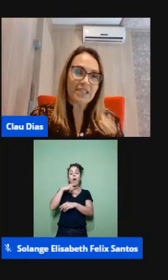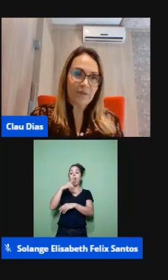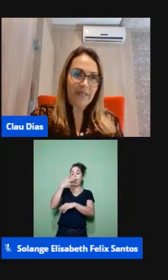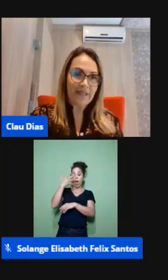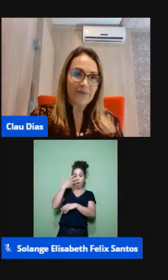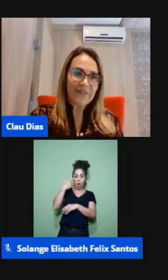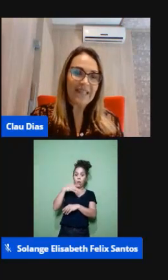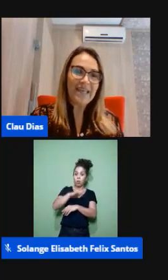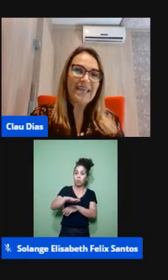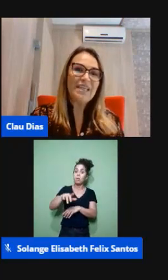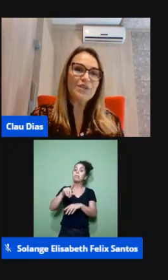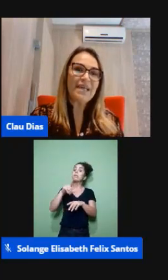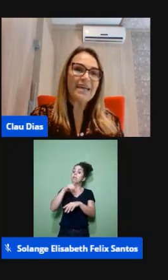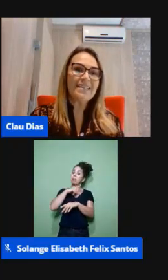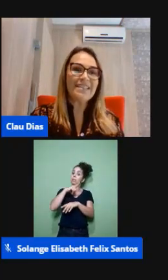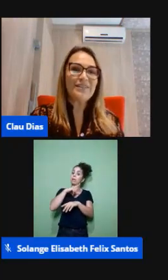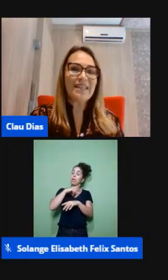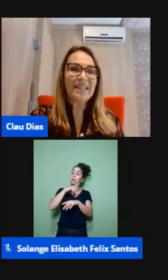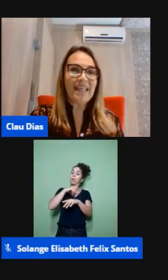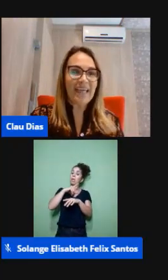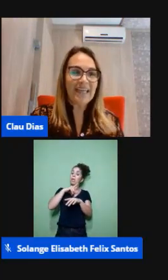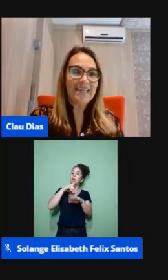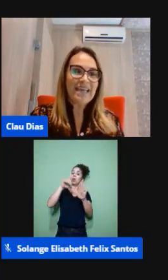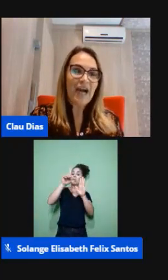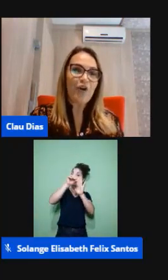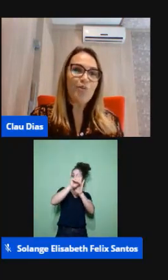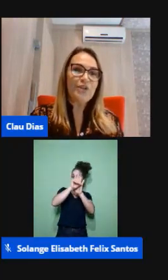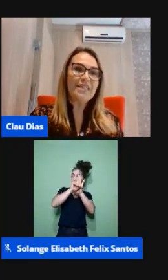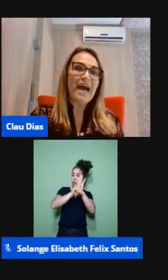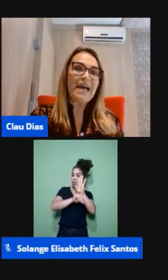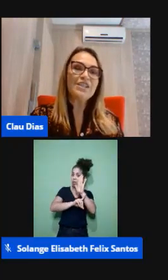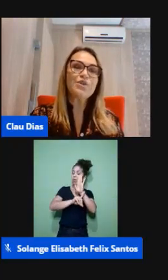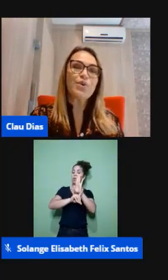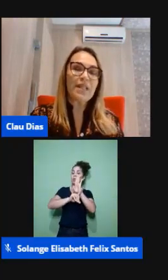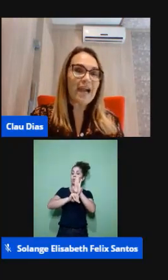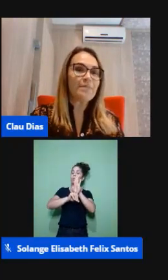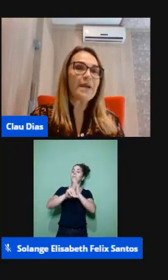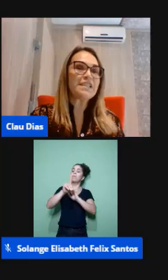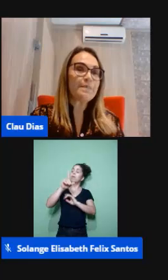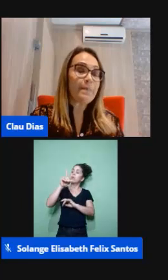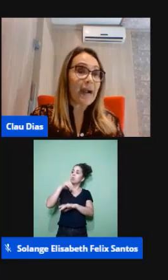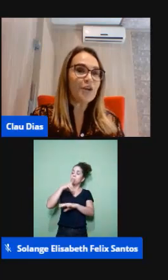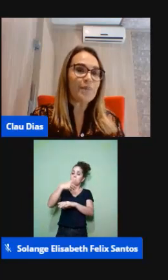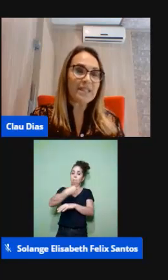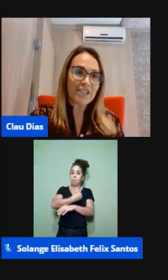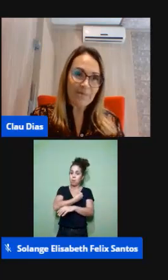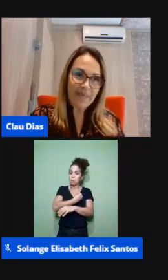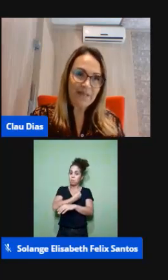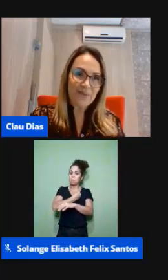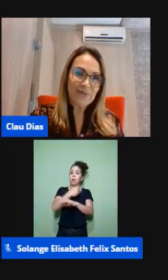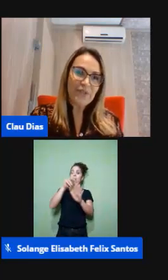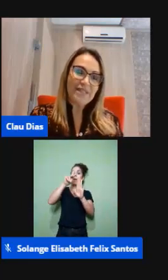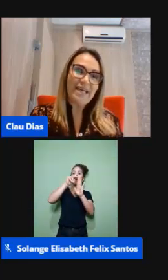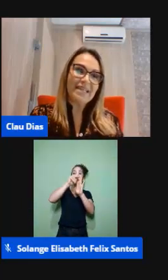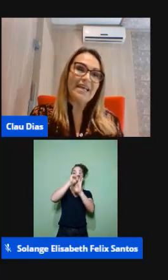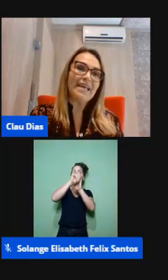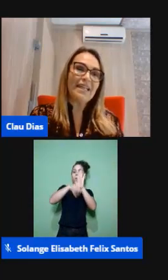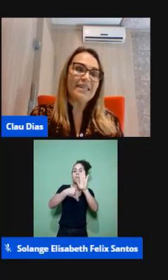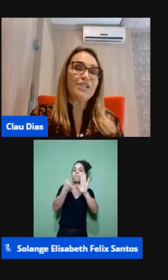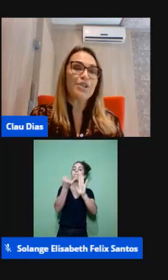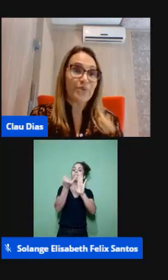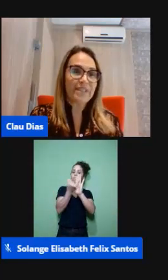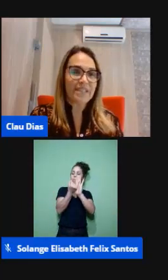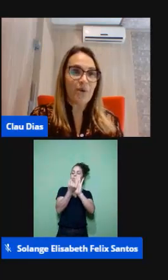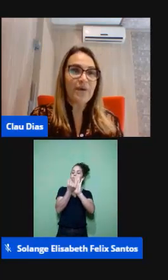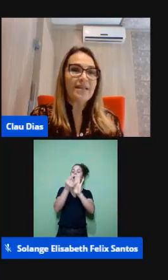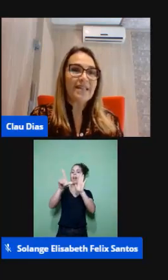participar do planejamento, né? Isso está garantido na lei. A comunidade escolar participar do planejamento